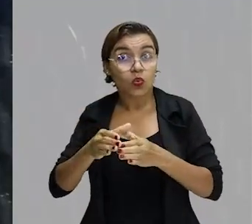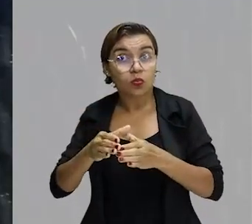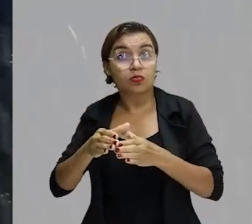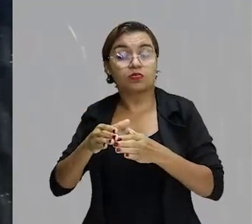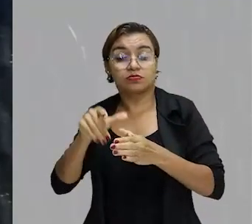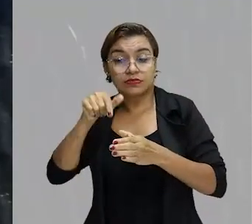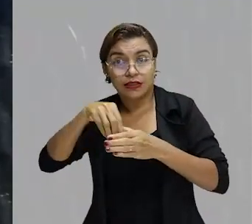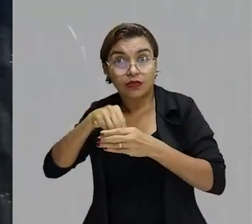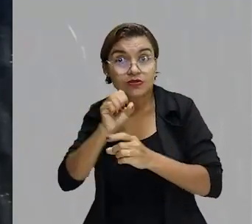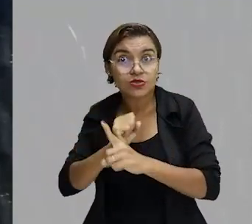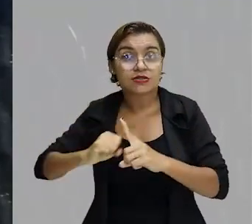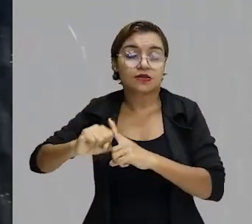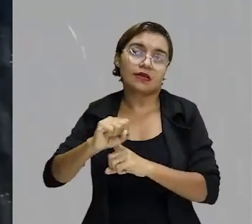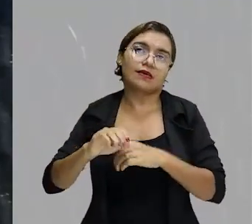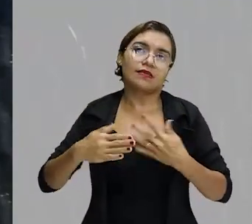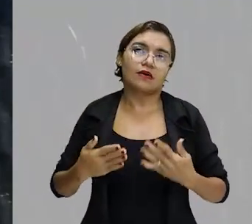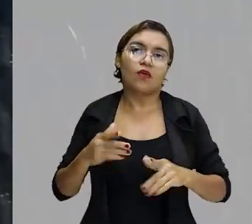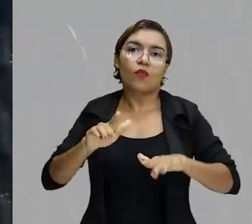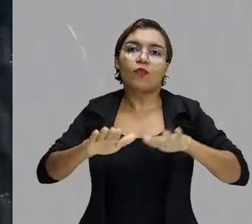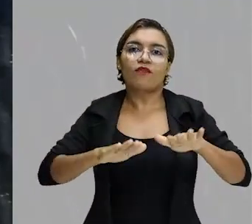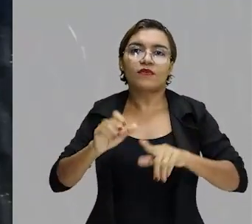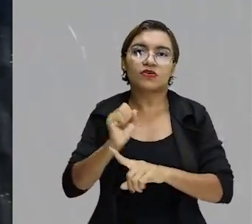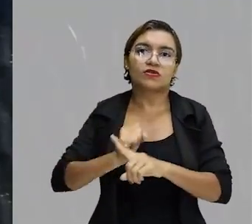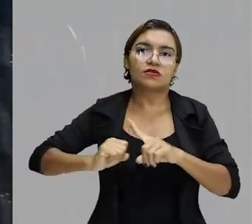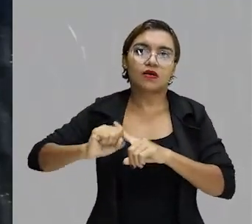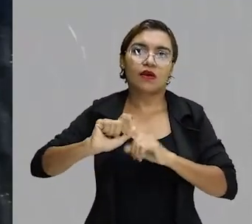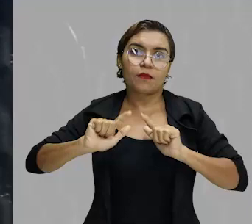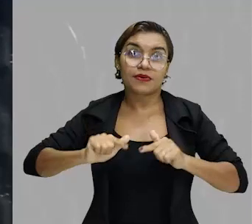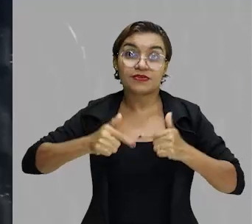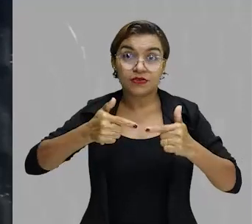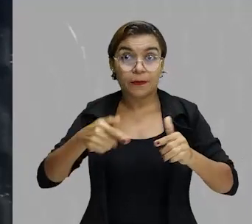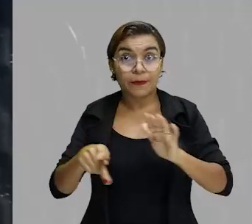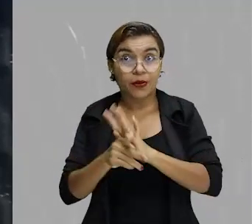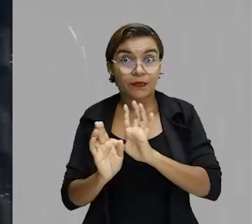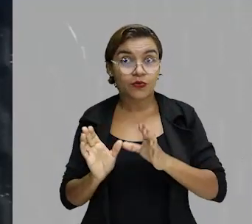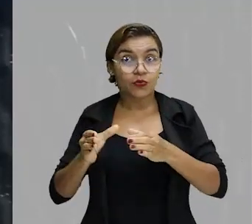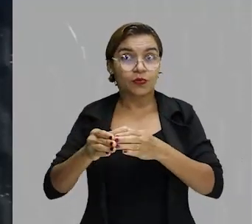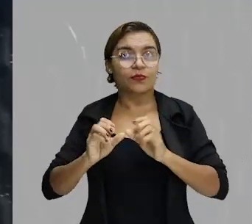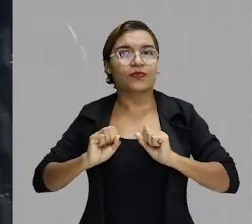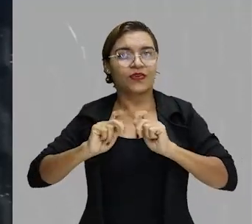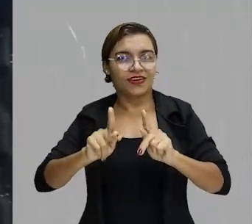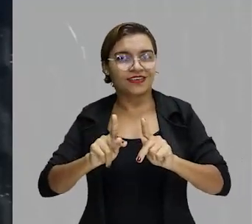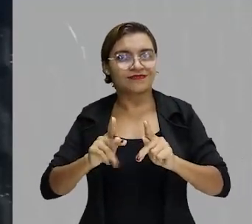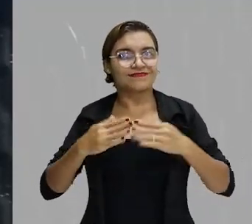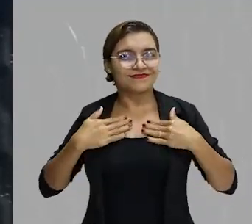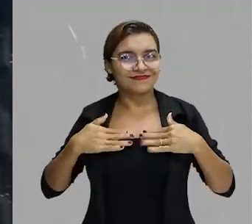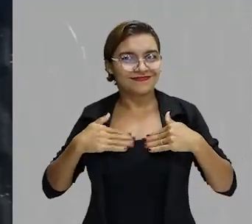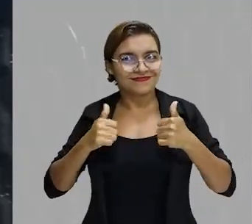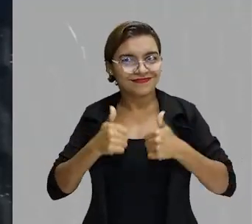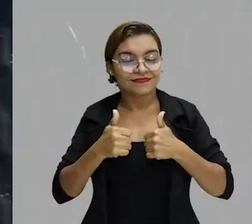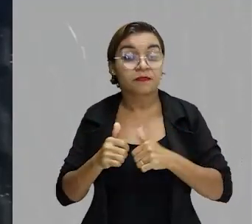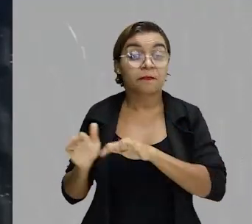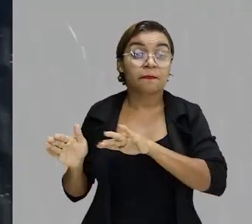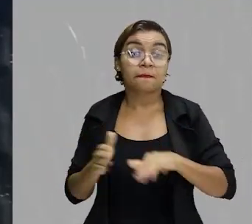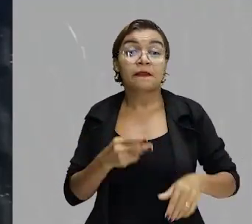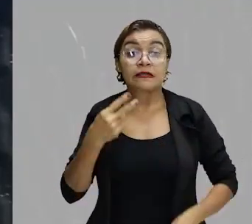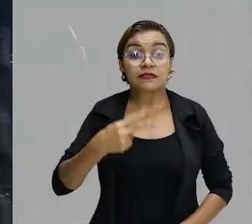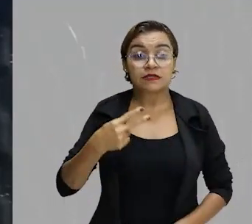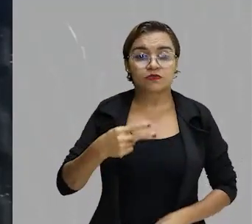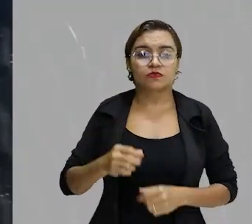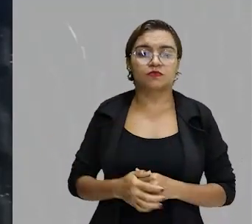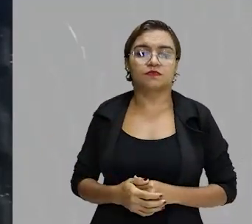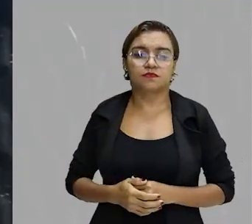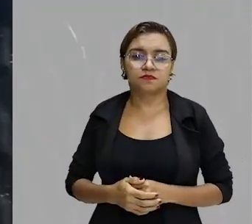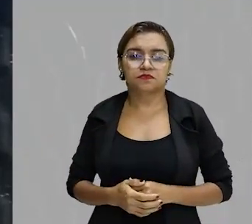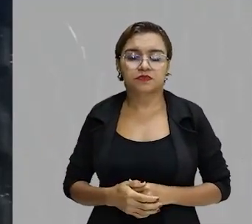sociedade. Portanto, o movimento social é uma ação coletiva. Beleza? Tranquilo, né? Segunda,